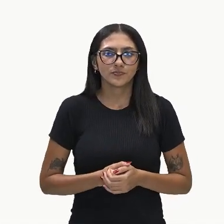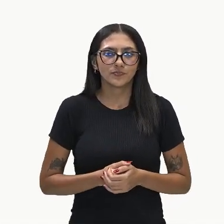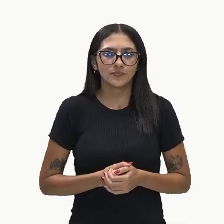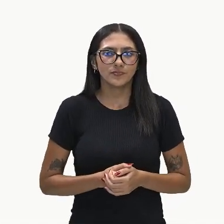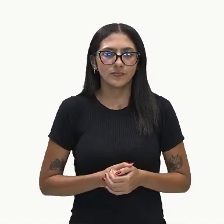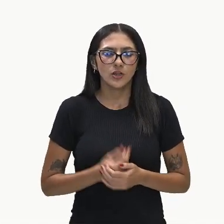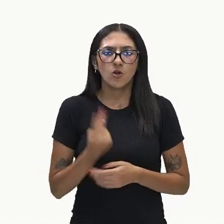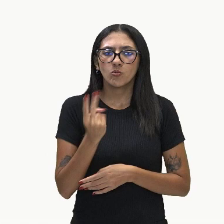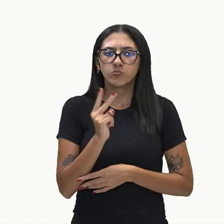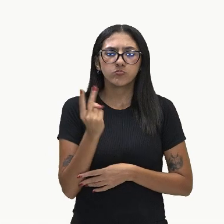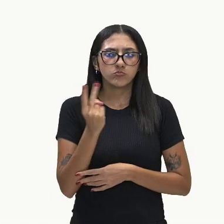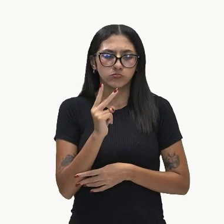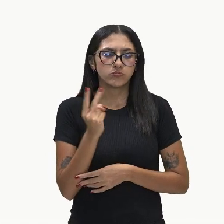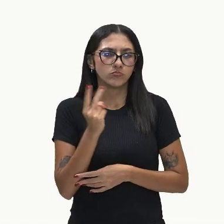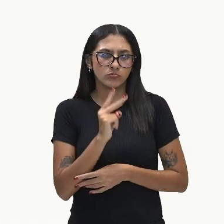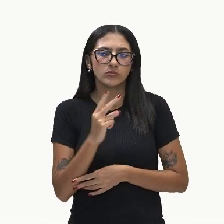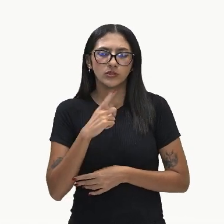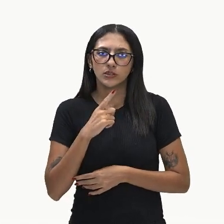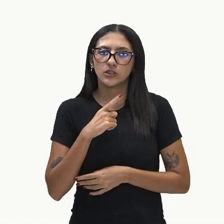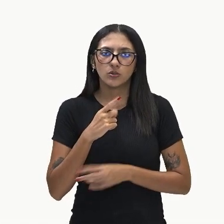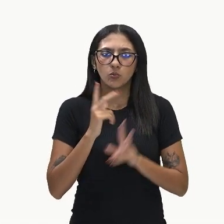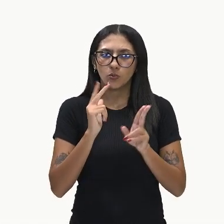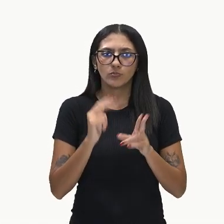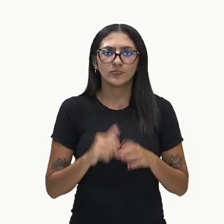ou outra é a mesma coisa.